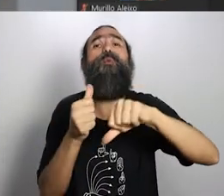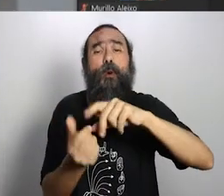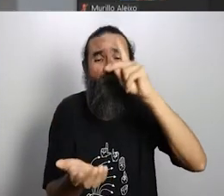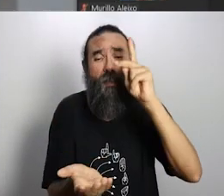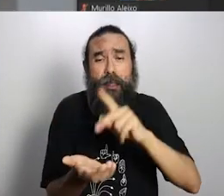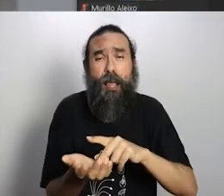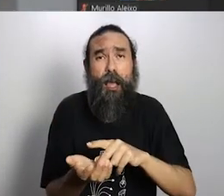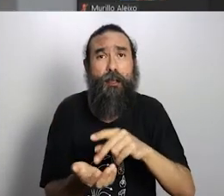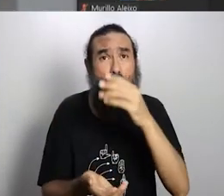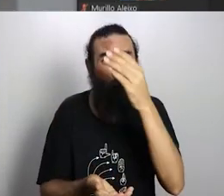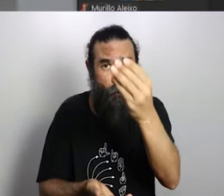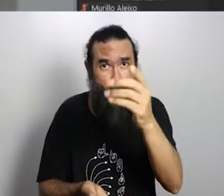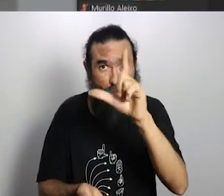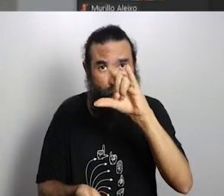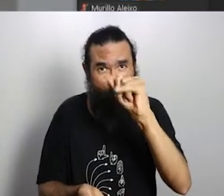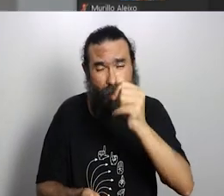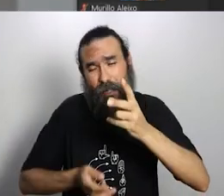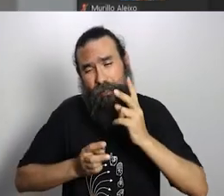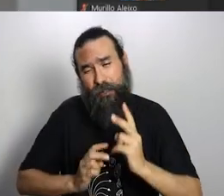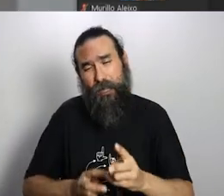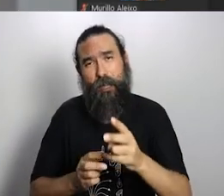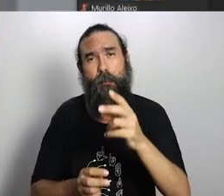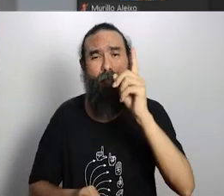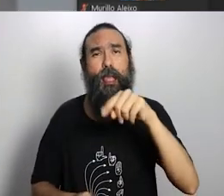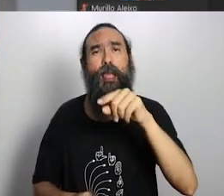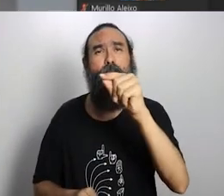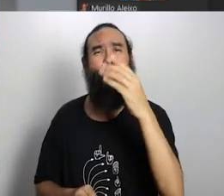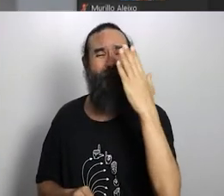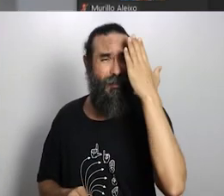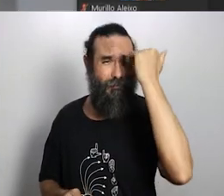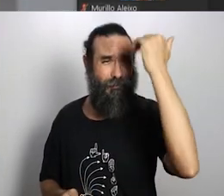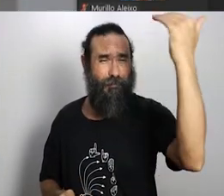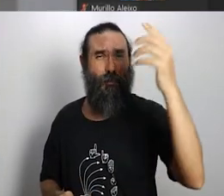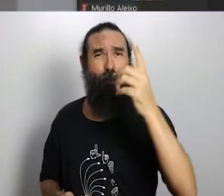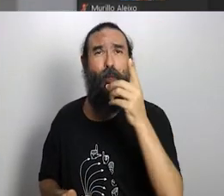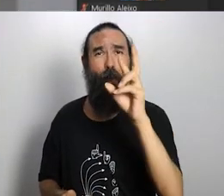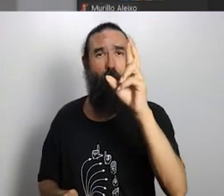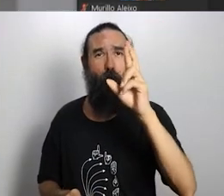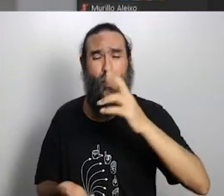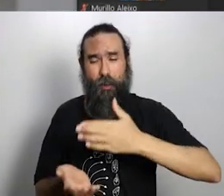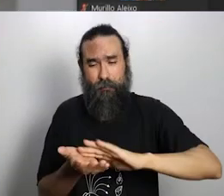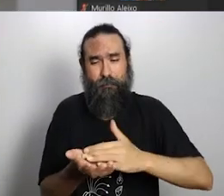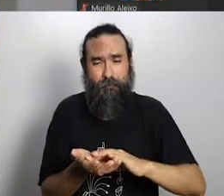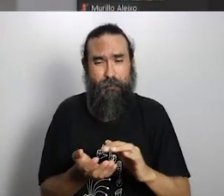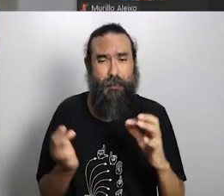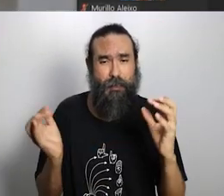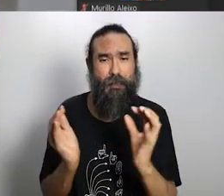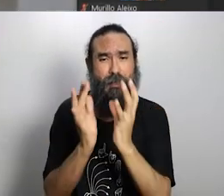de verdade hoje? Eu acho que a gente precisa saber o que é que mudou de verdade. Diz para a gente.